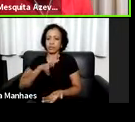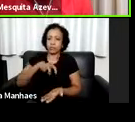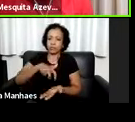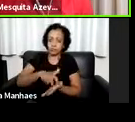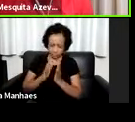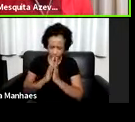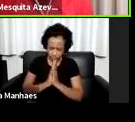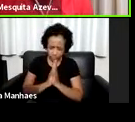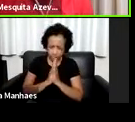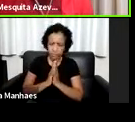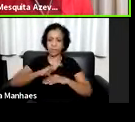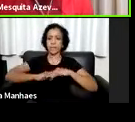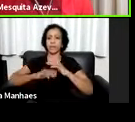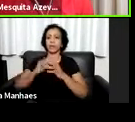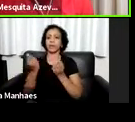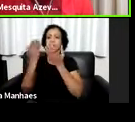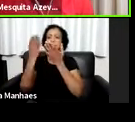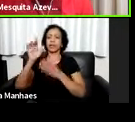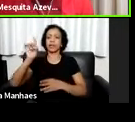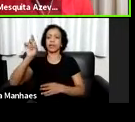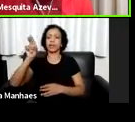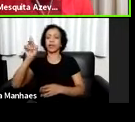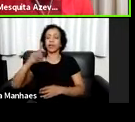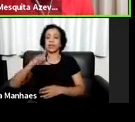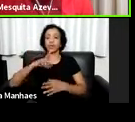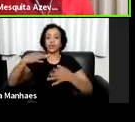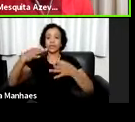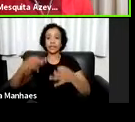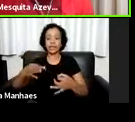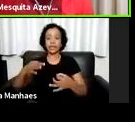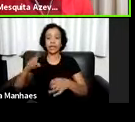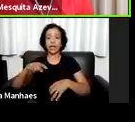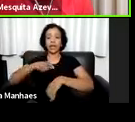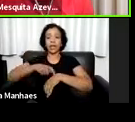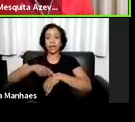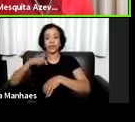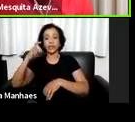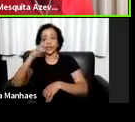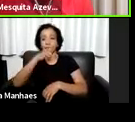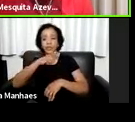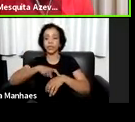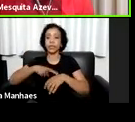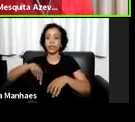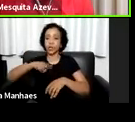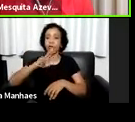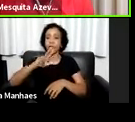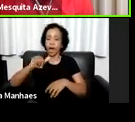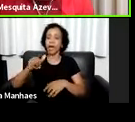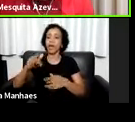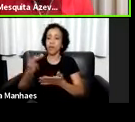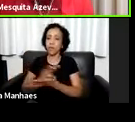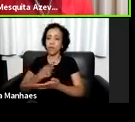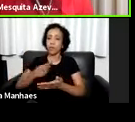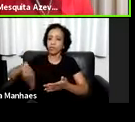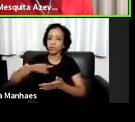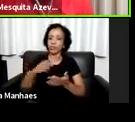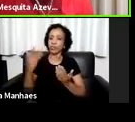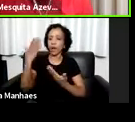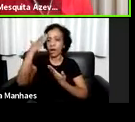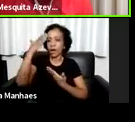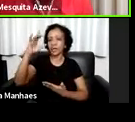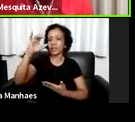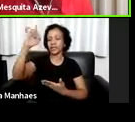nossas mãos e temos a certeza de que esse é um tempo difícil que nós vamos atravessar com a graça de